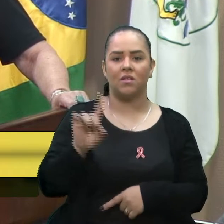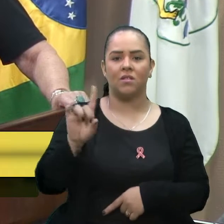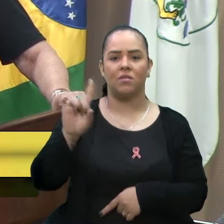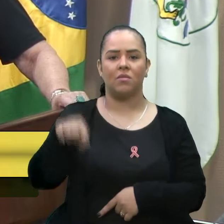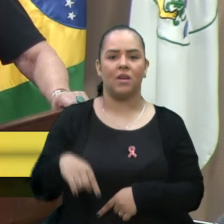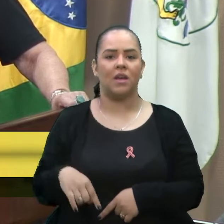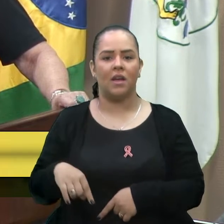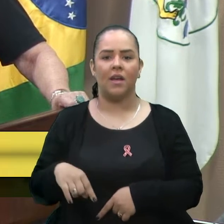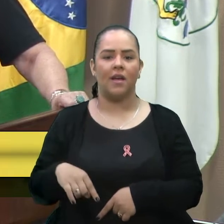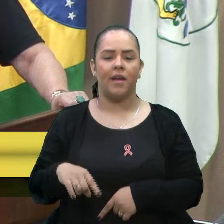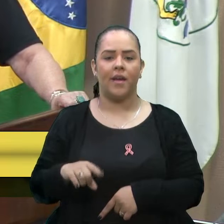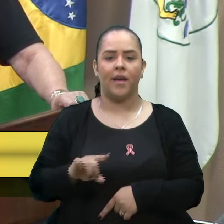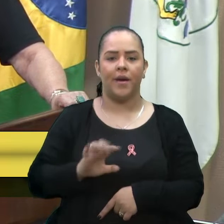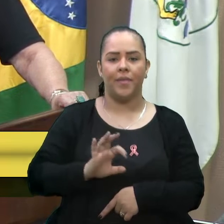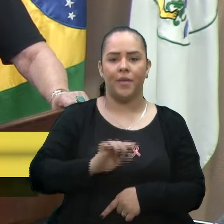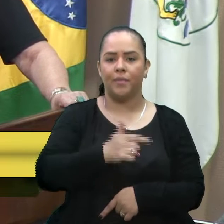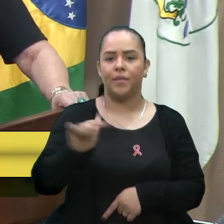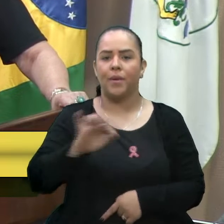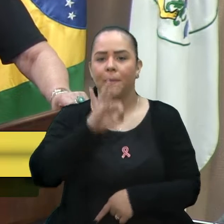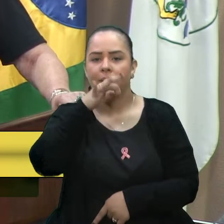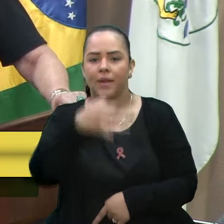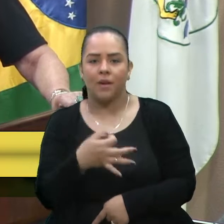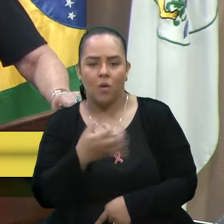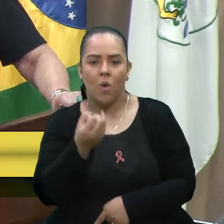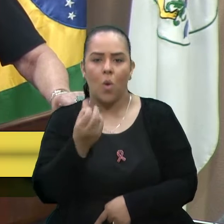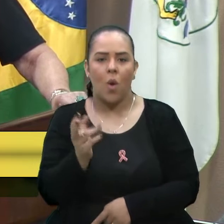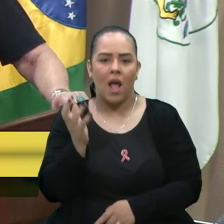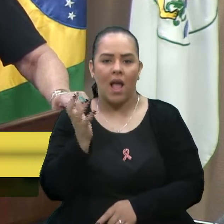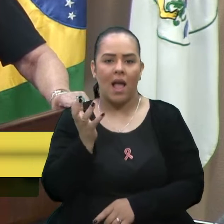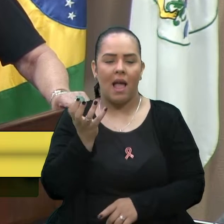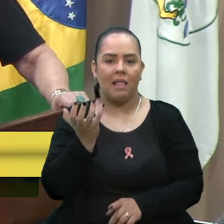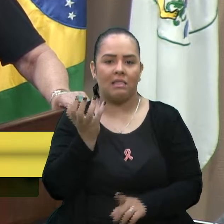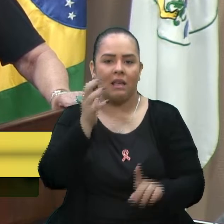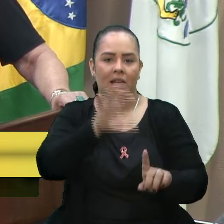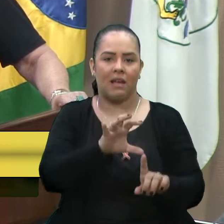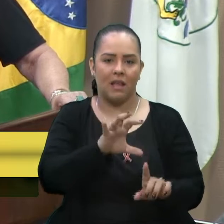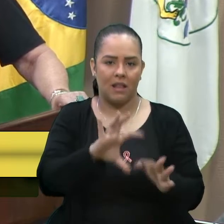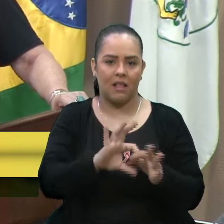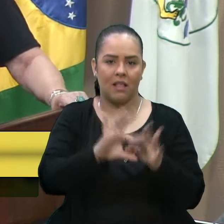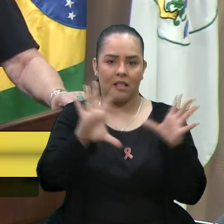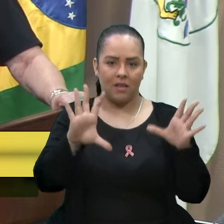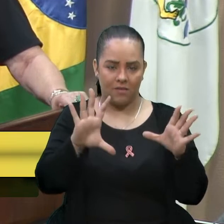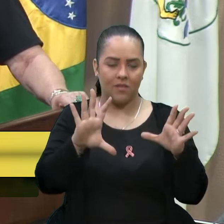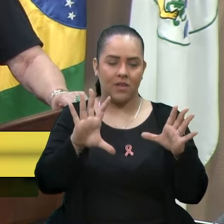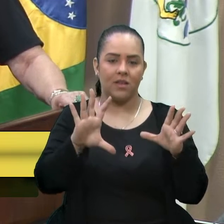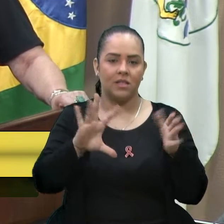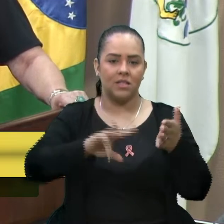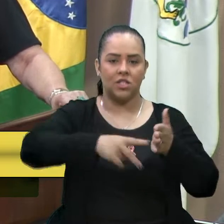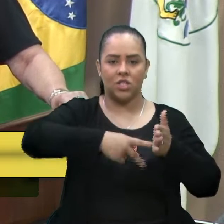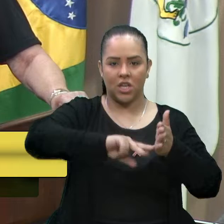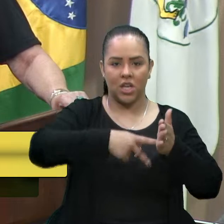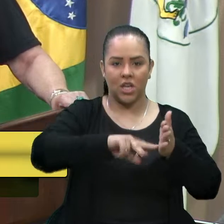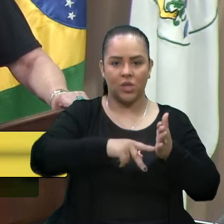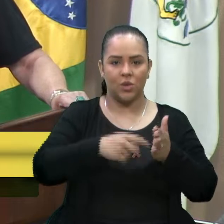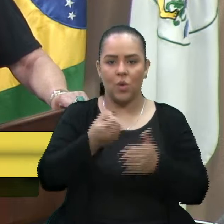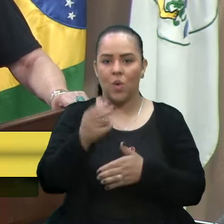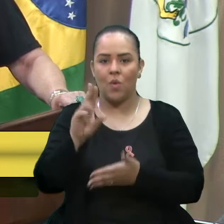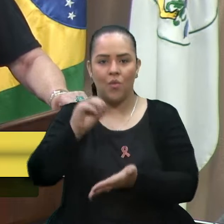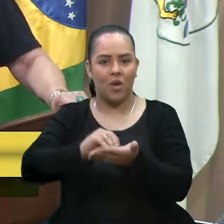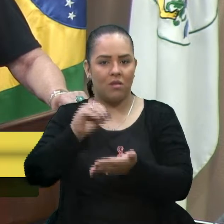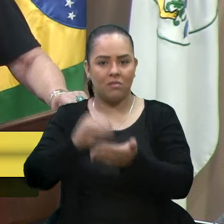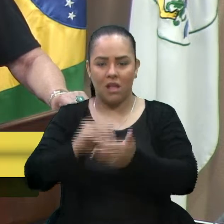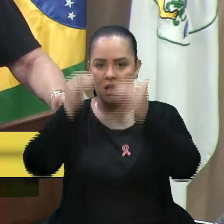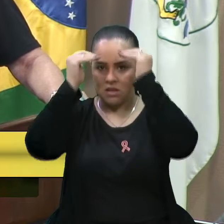exercício livre de opiniões, nem que atacassem a livre organização sindical, nem para que desrespeitassem